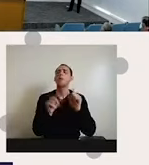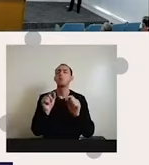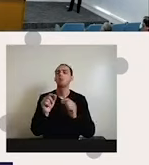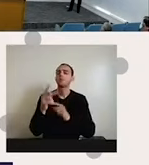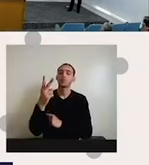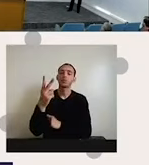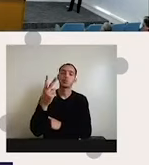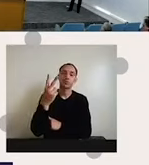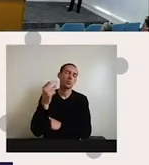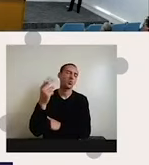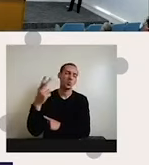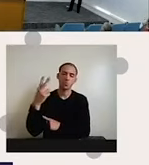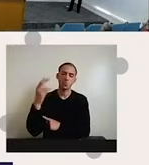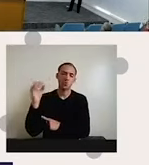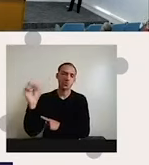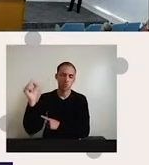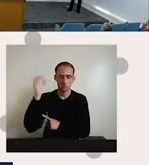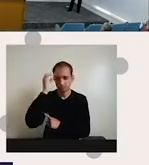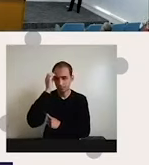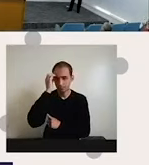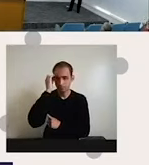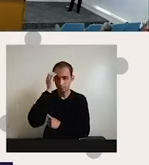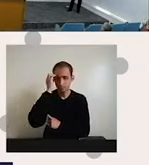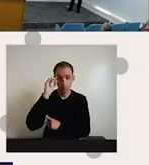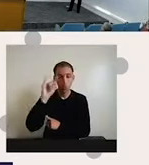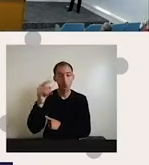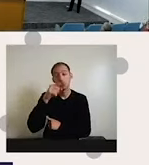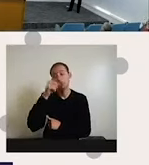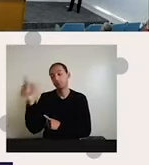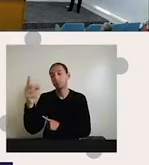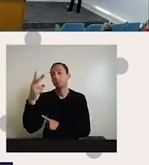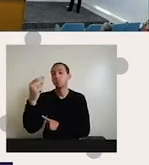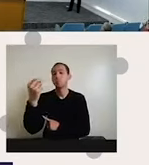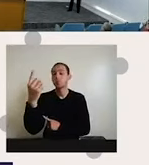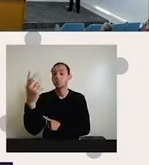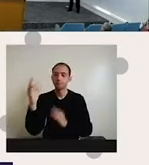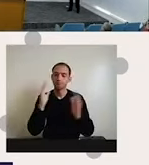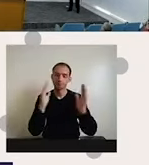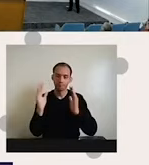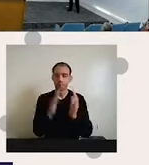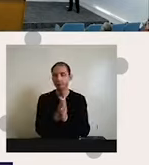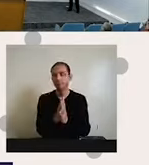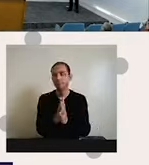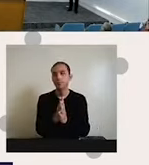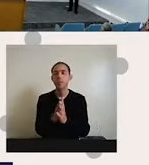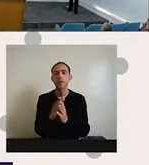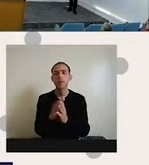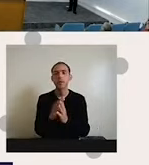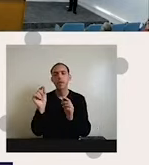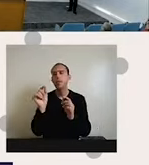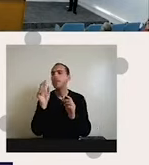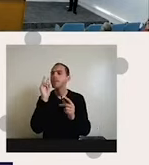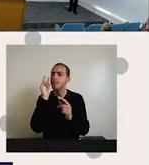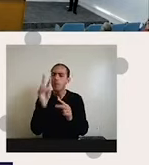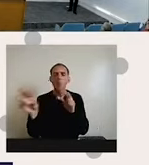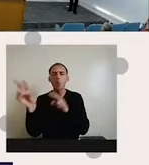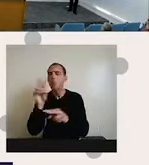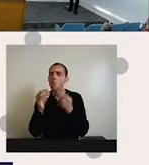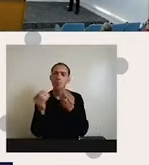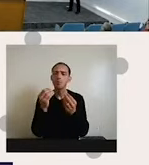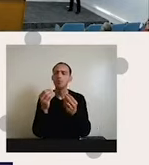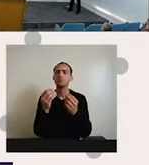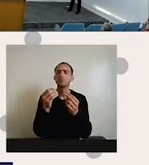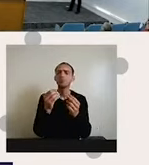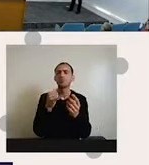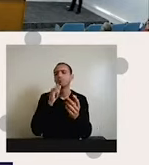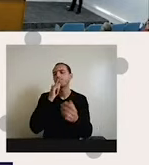não existem elementos nesse documento que ajudem a gente a fazer a configuração ou desconfiguração de que uma doença tem relação com o trabalho. Só para